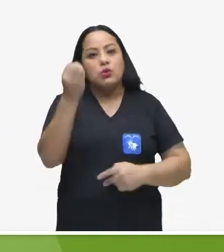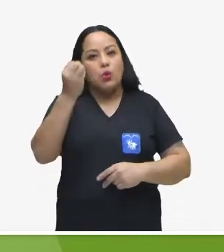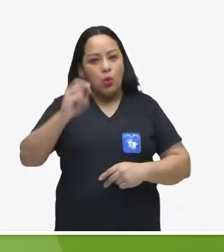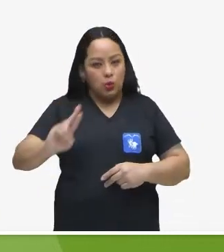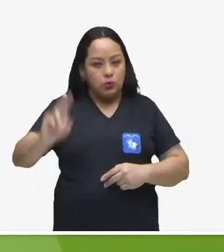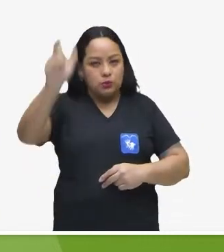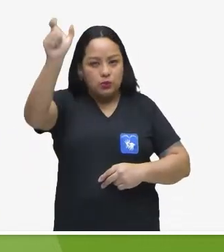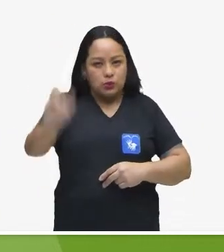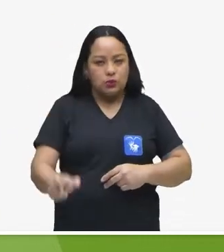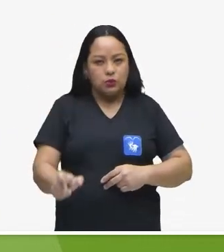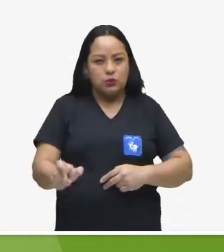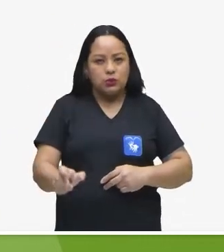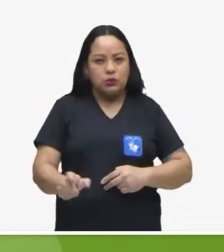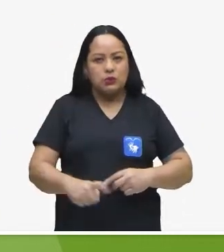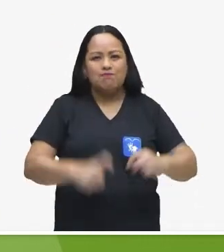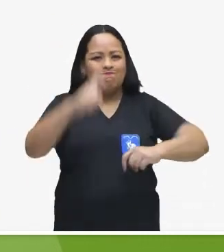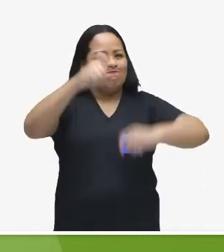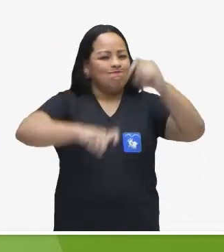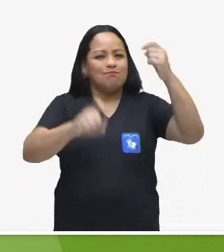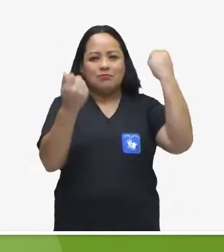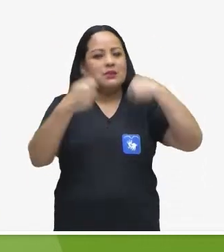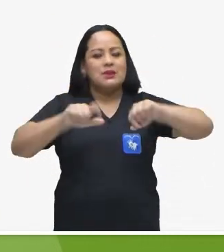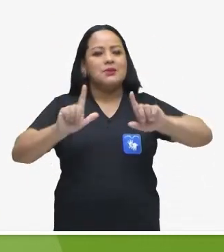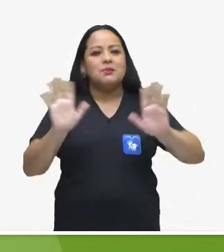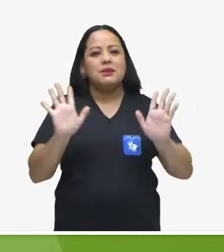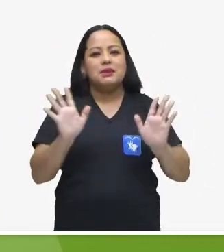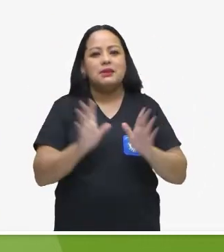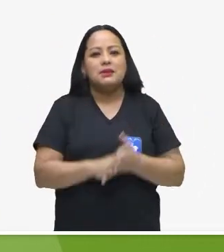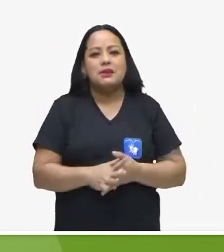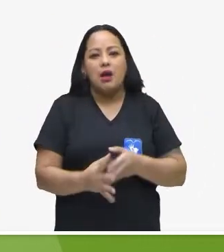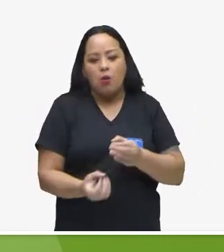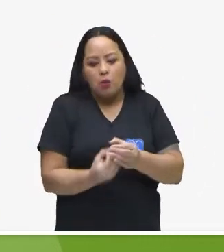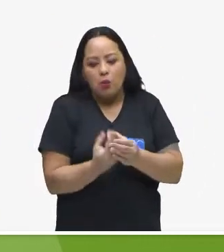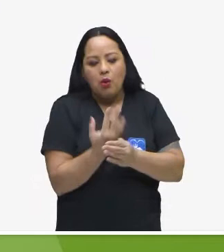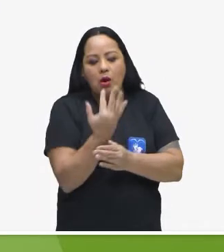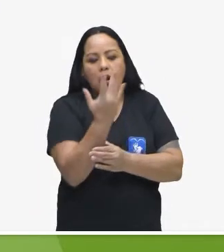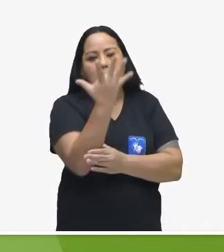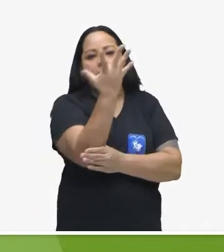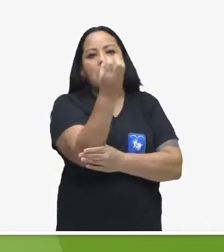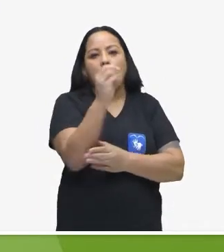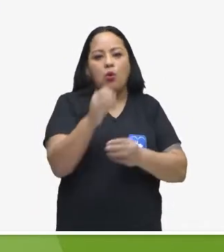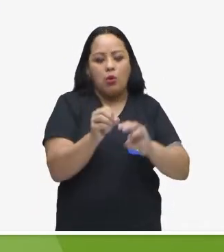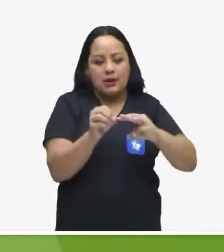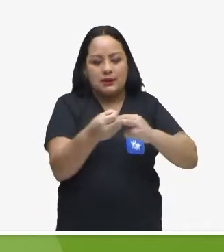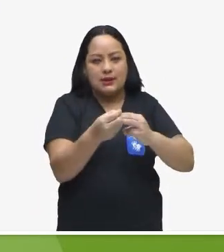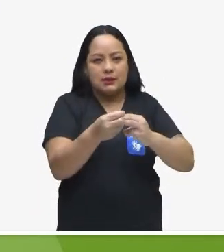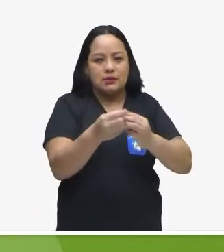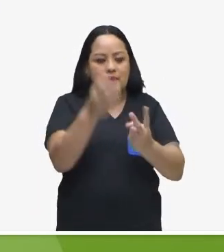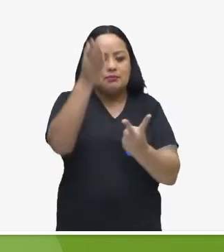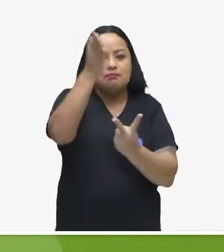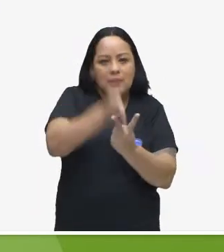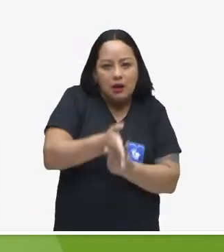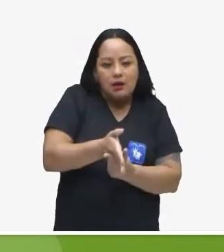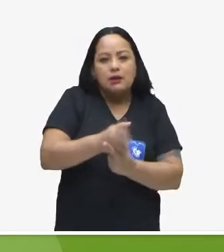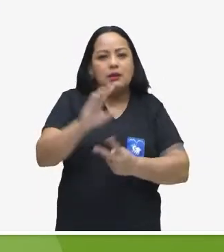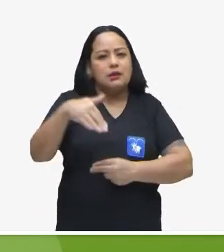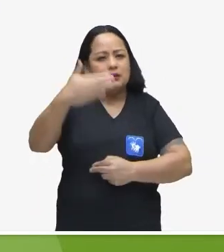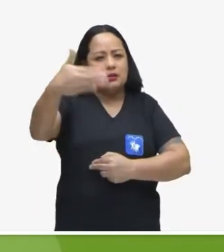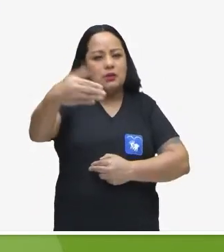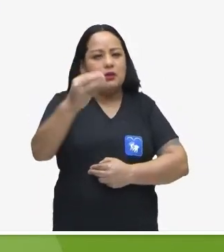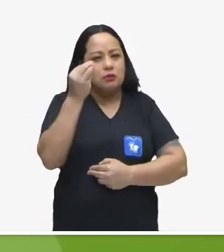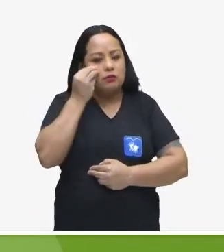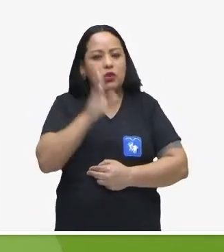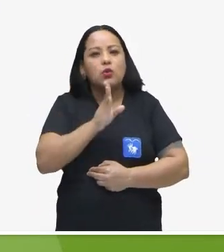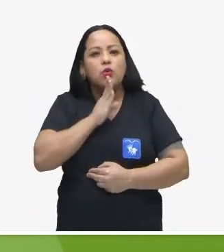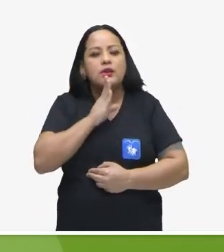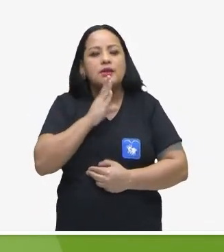de forma assexuada, tá? Então, por brotamento, bipartição, que a gente vai estudar mais lá na frente os outros seres